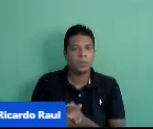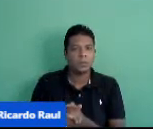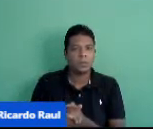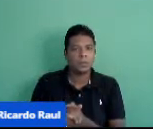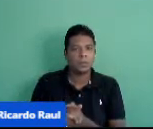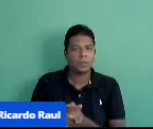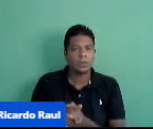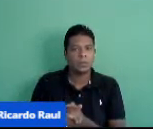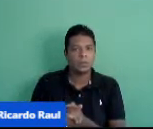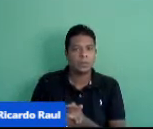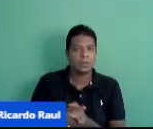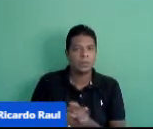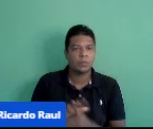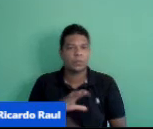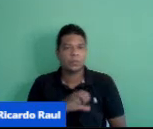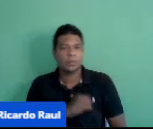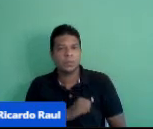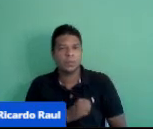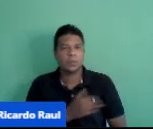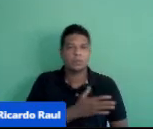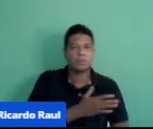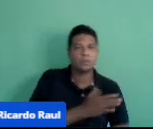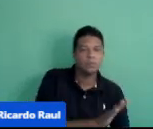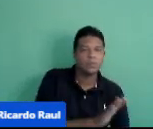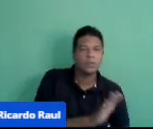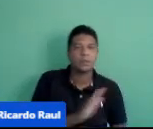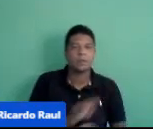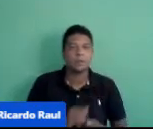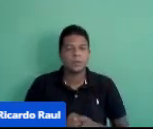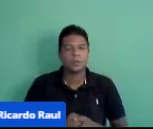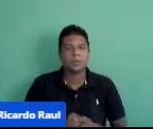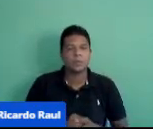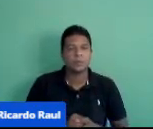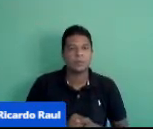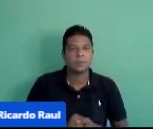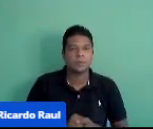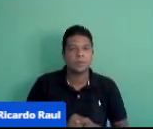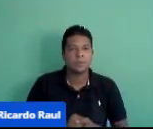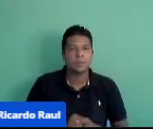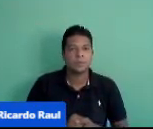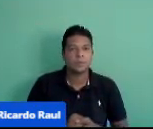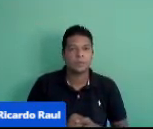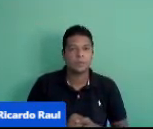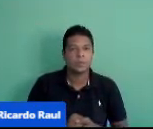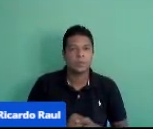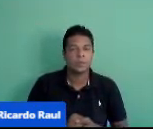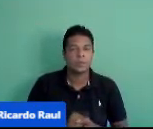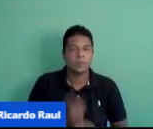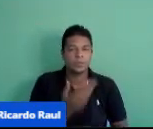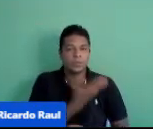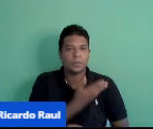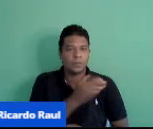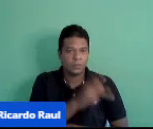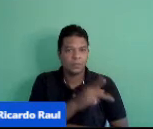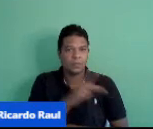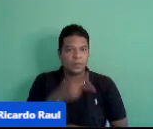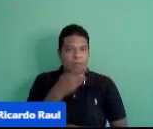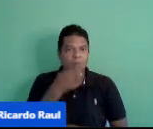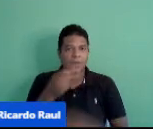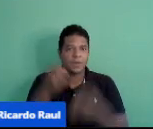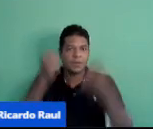positivos que eu encontrei nos cadernos que vocês já produziram ou não. Eu vou deixar o professor Elton falar, depois a gente entra nesses assuntos